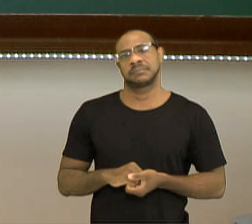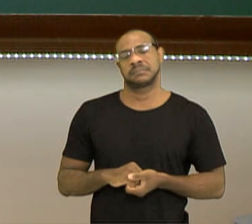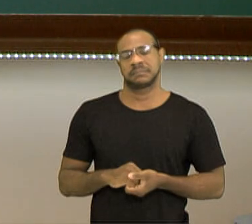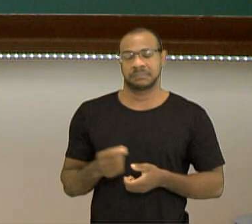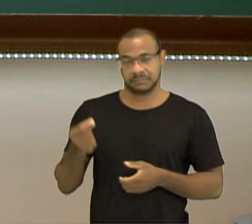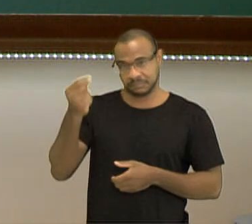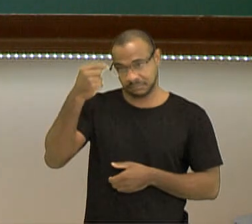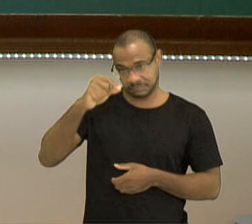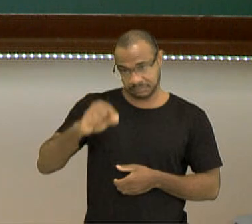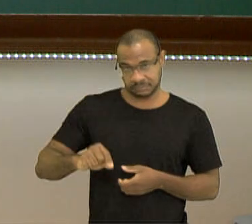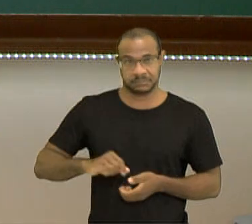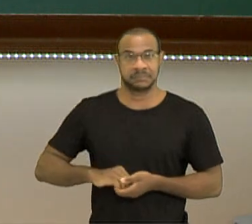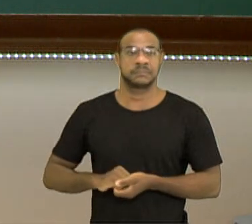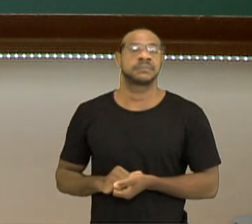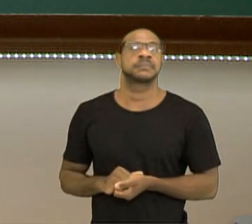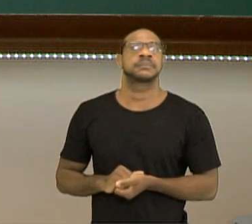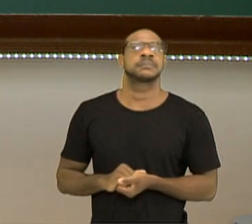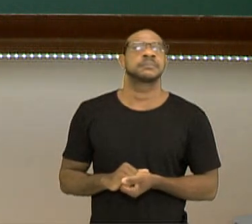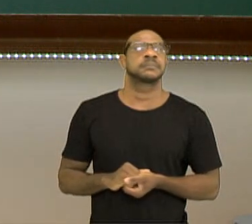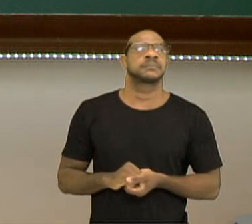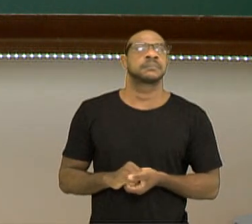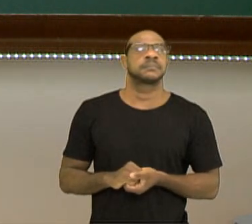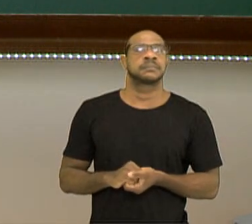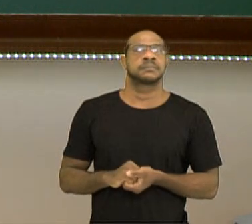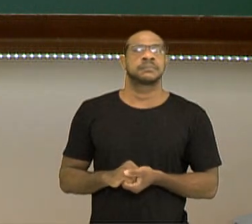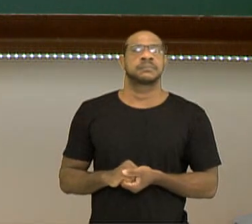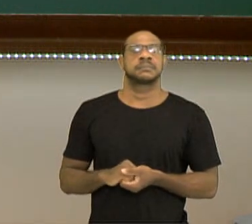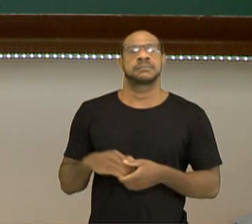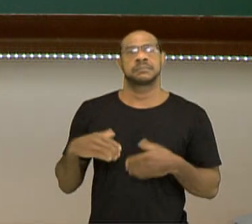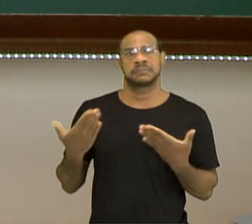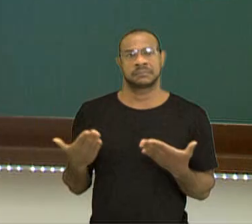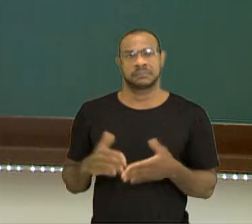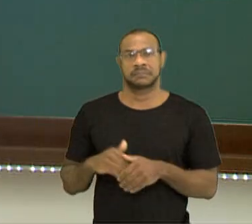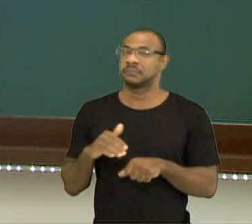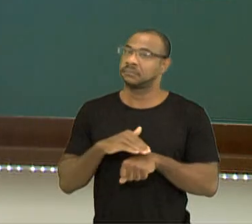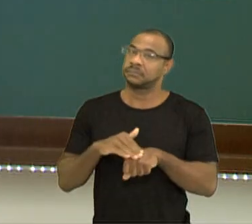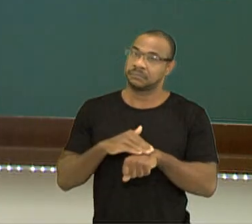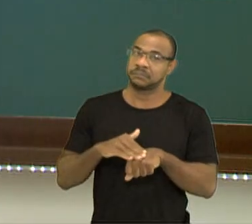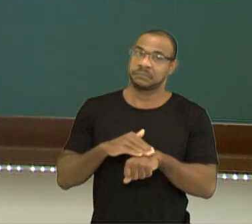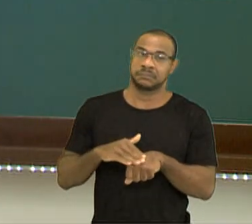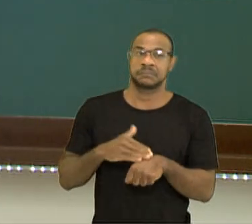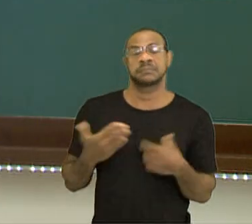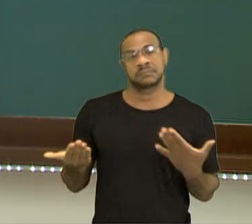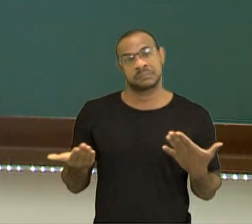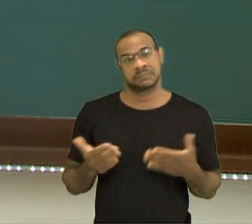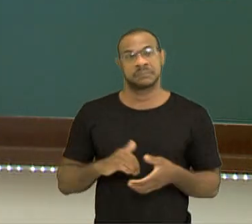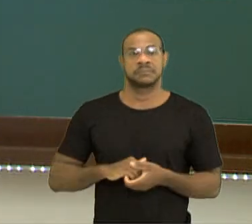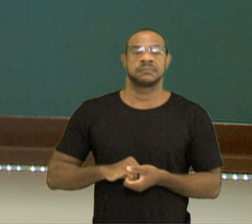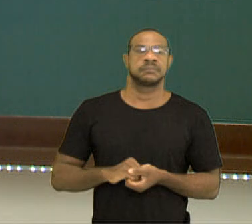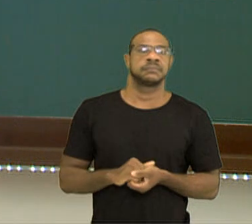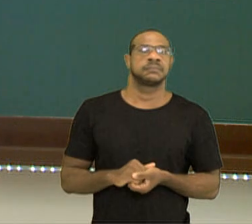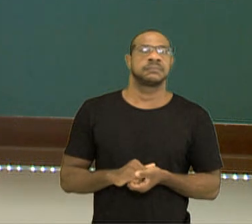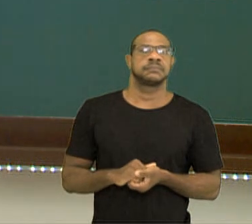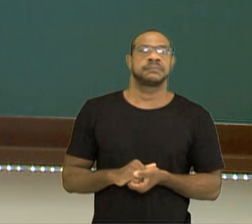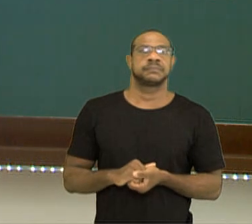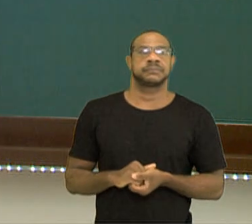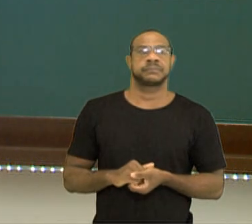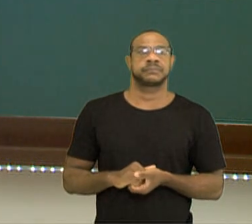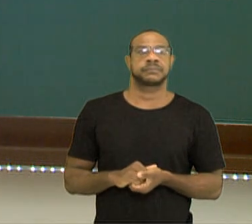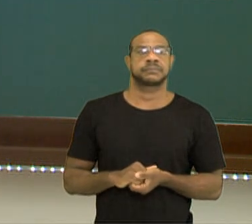Vamos corrigir, pessoal? Vamos lá. Então, é um diálogo, né, da letra A entre a Eva e a Sue. A Eva fala assim, quer